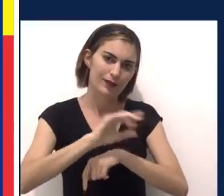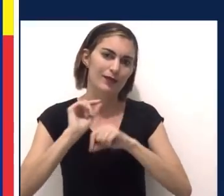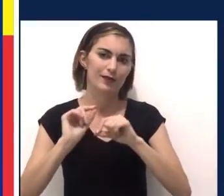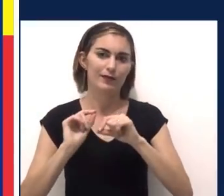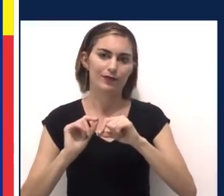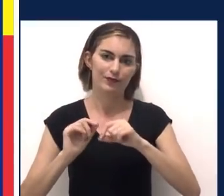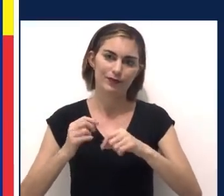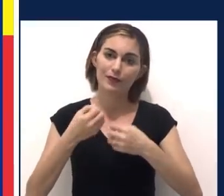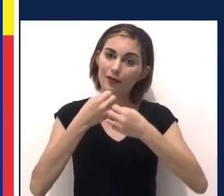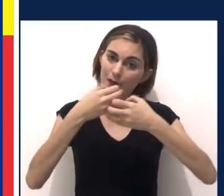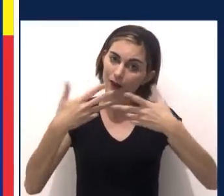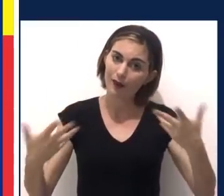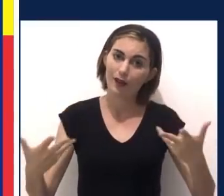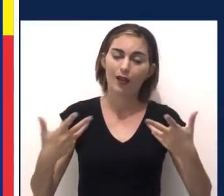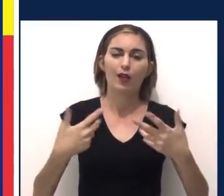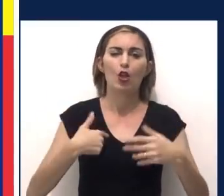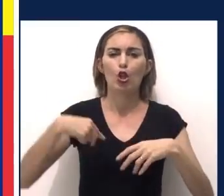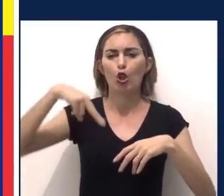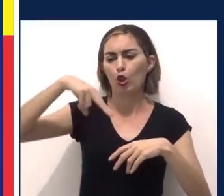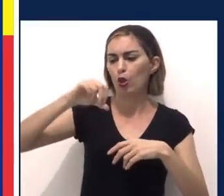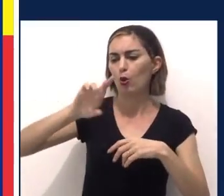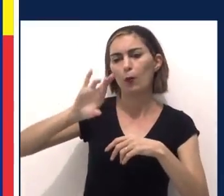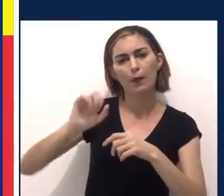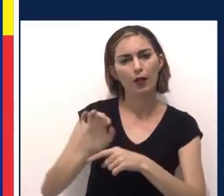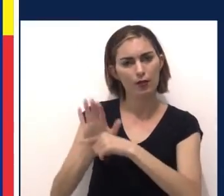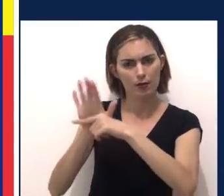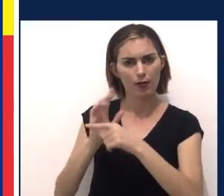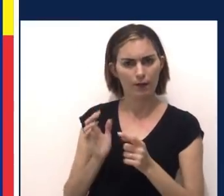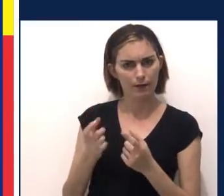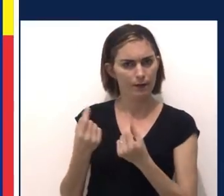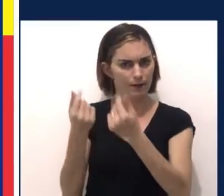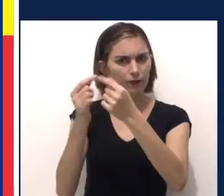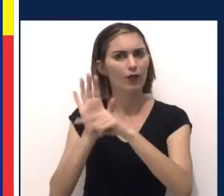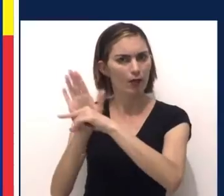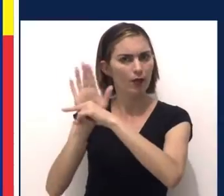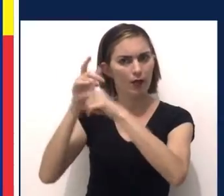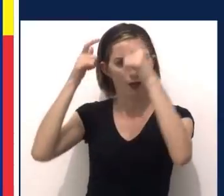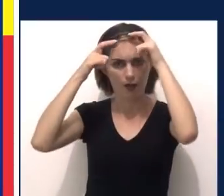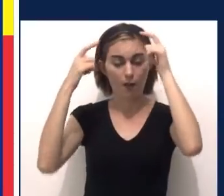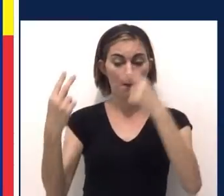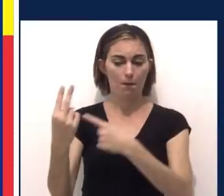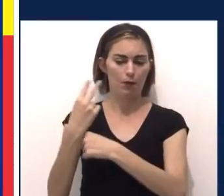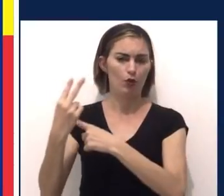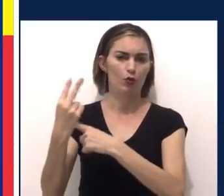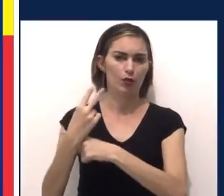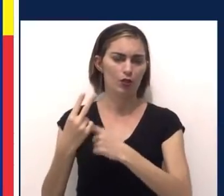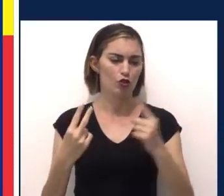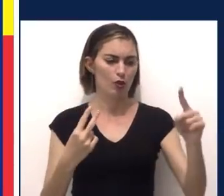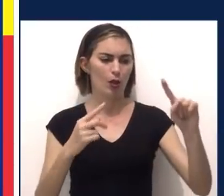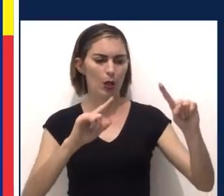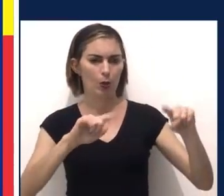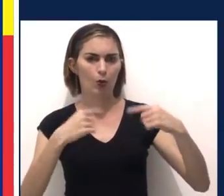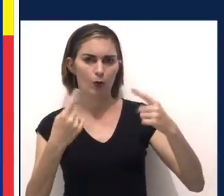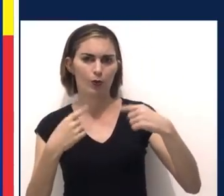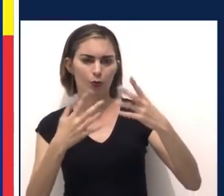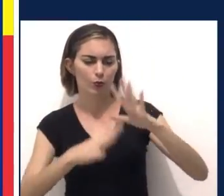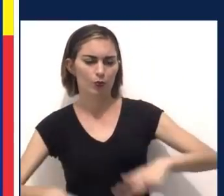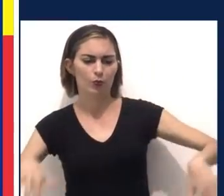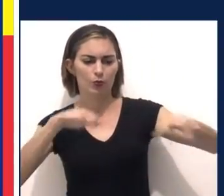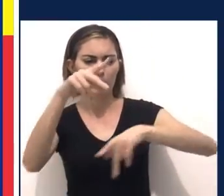o quê? Benefícios. Então, nobreza apoiou o rei para se proteger de